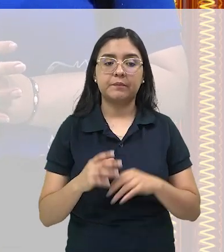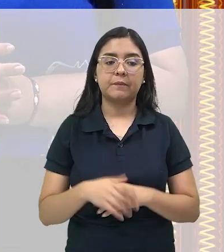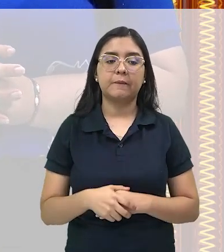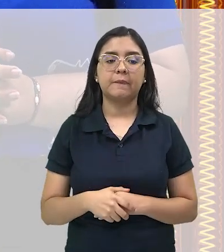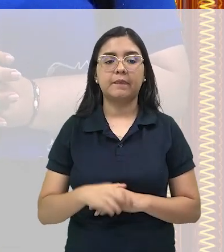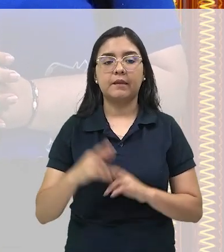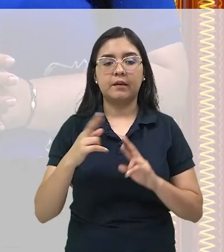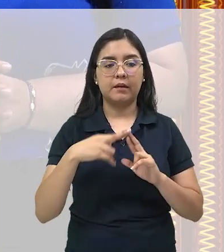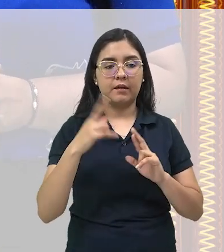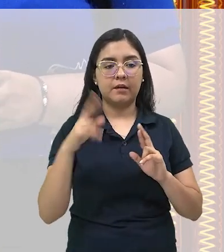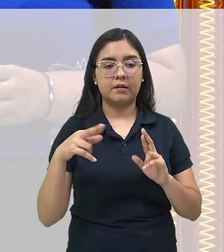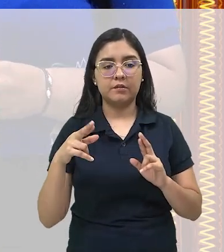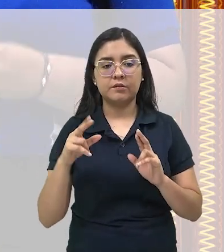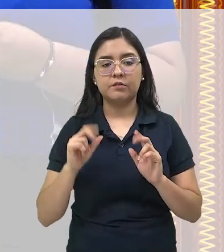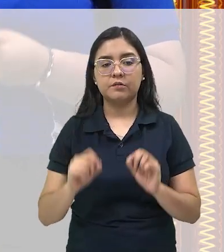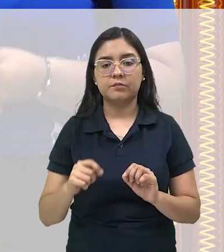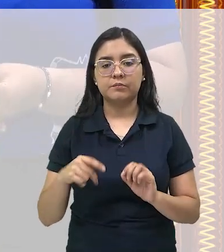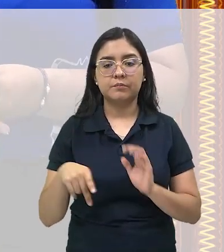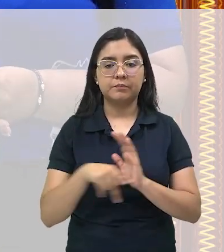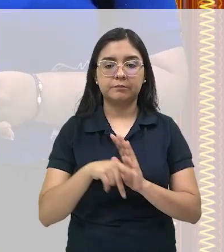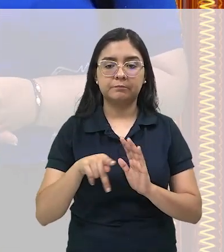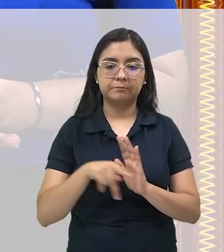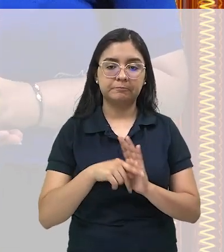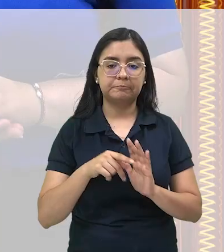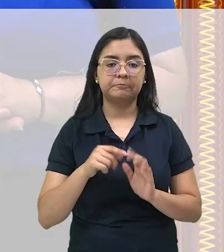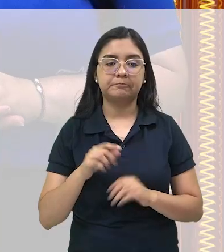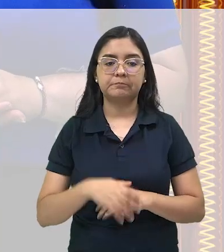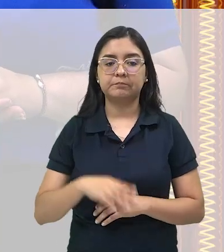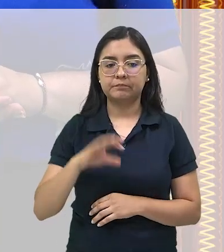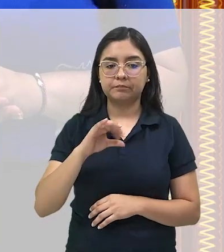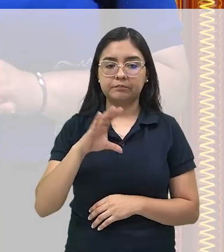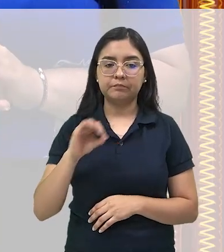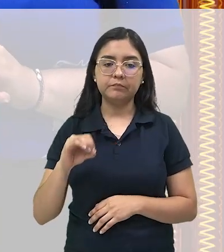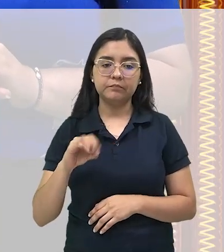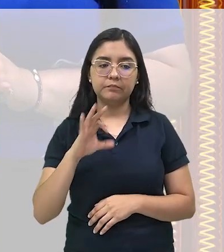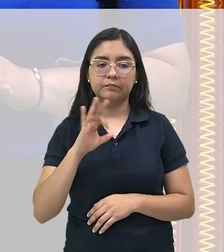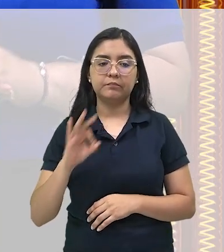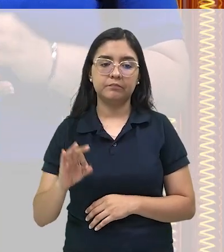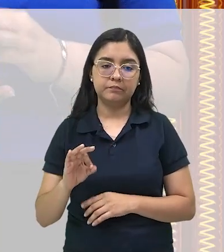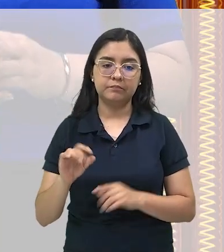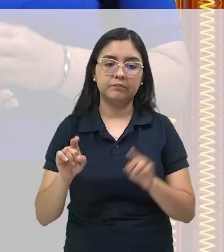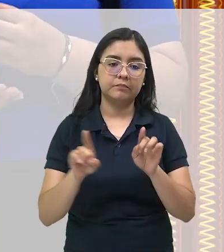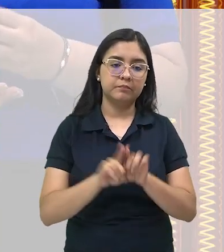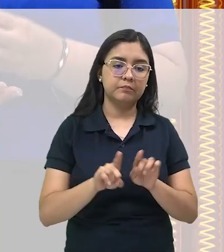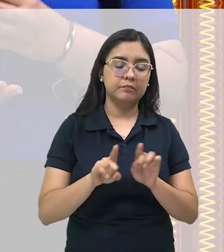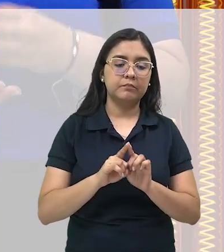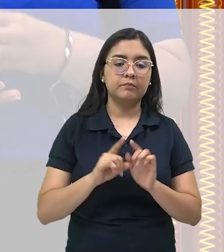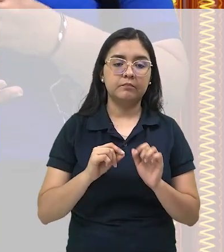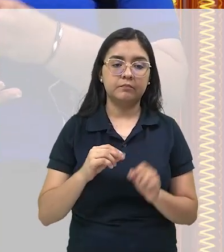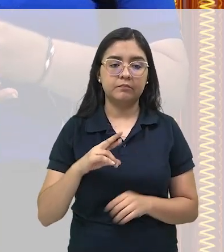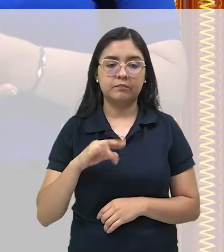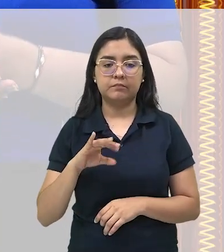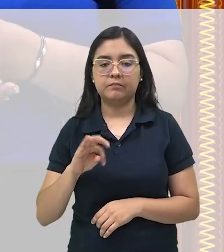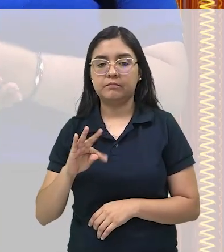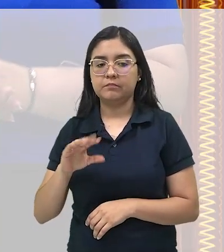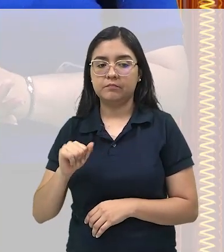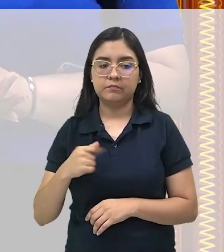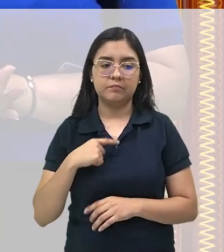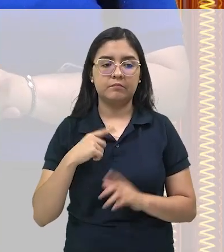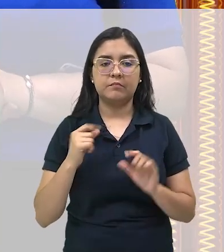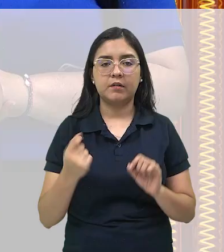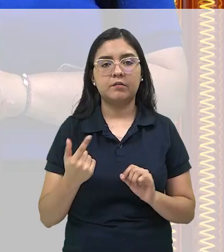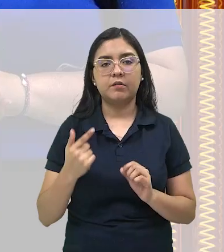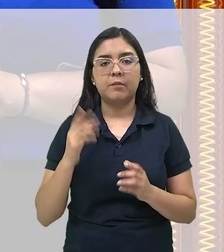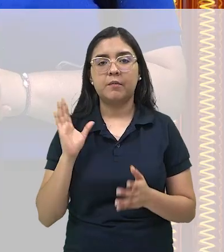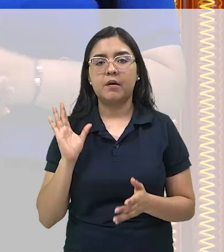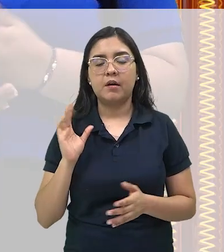desse país é uma religião onde mais de 90% é cristã, porém, não podemos dizer que há uma religião